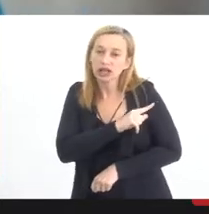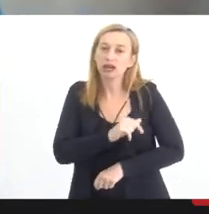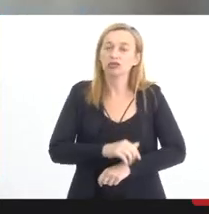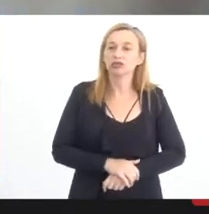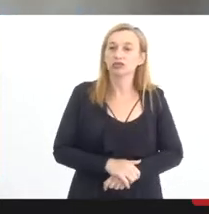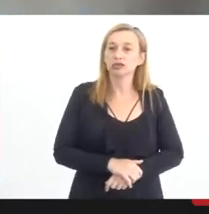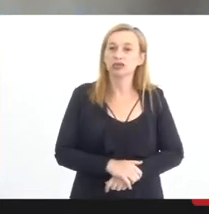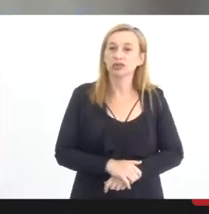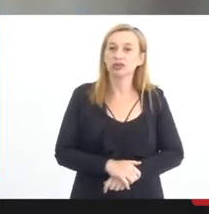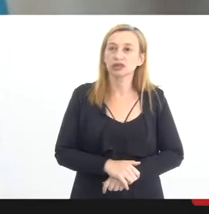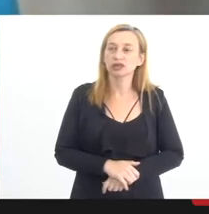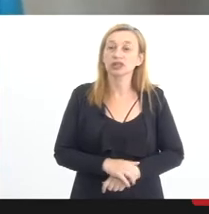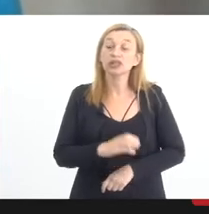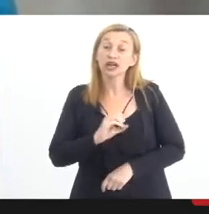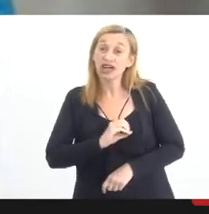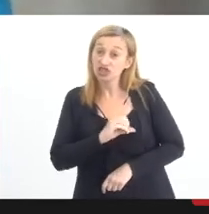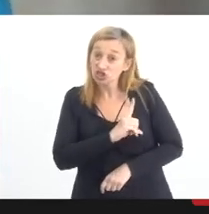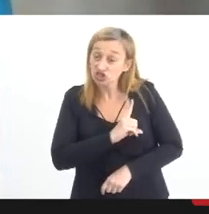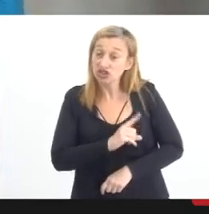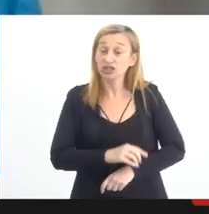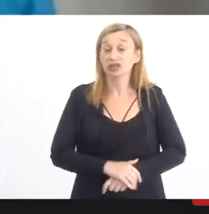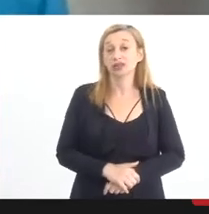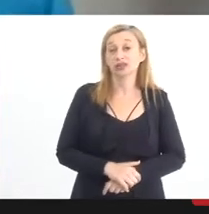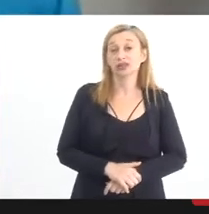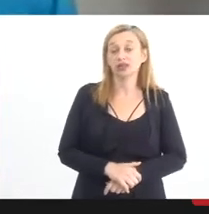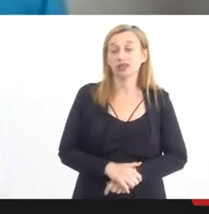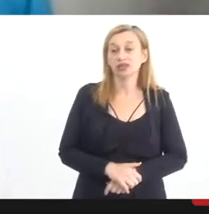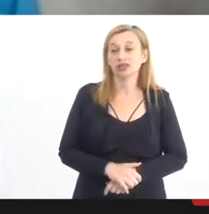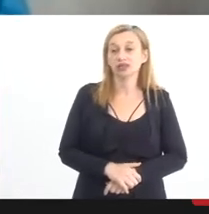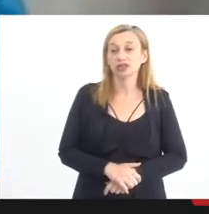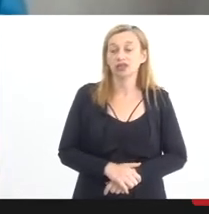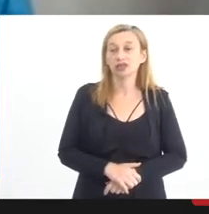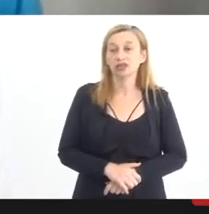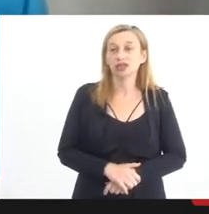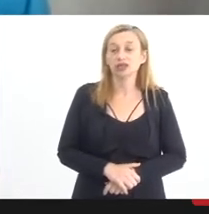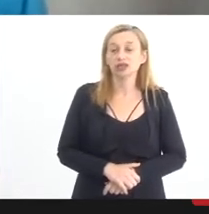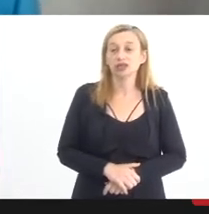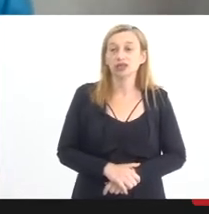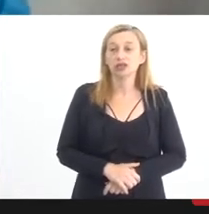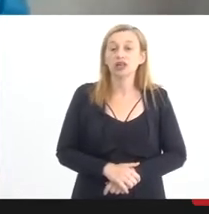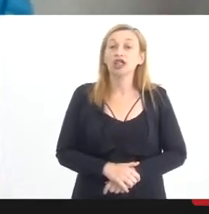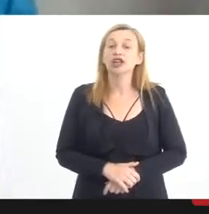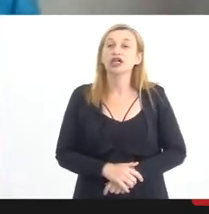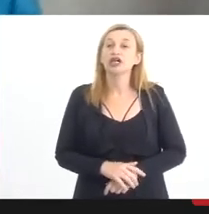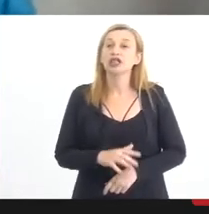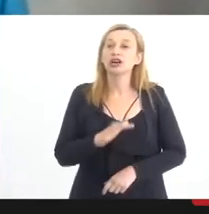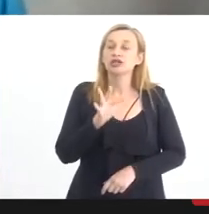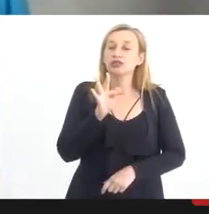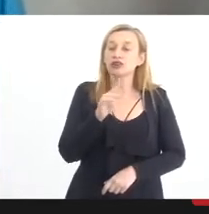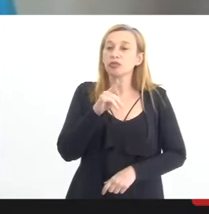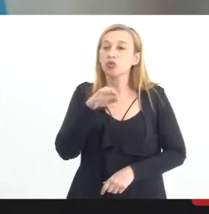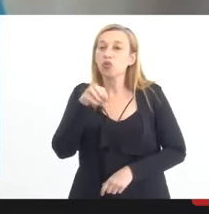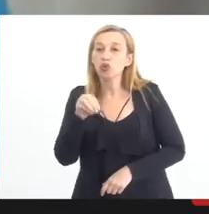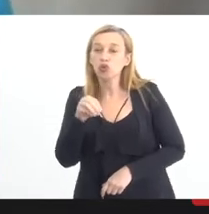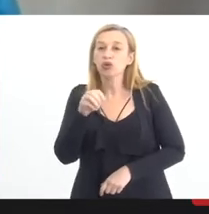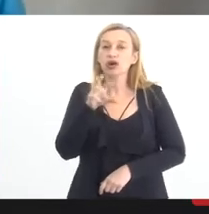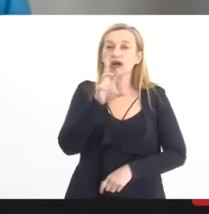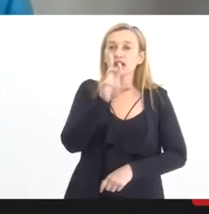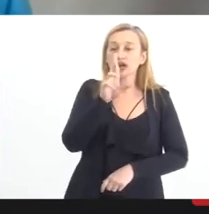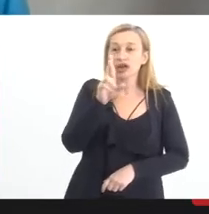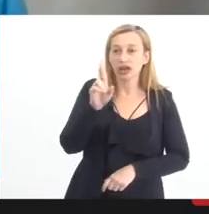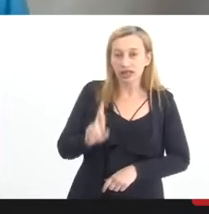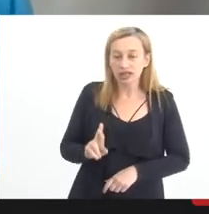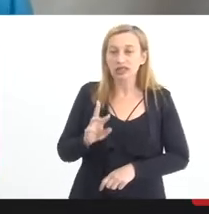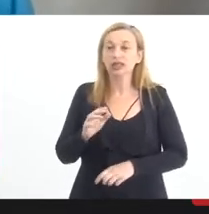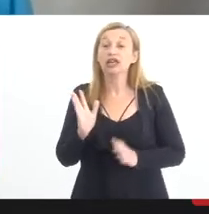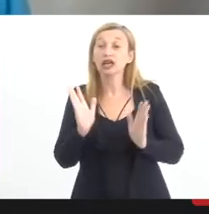temos feito em Caxias, temos feito em Friburgo, em Resende, agora,